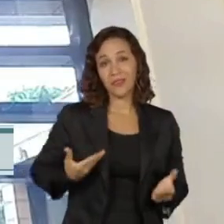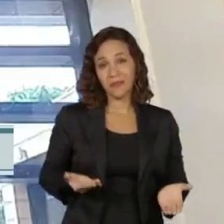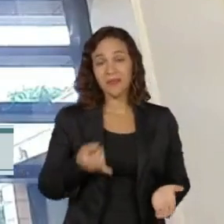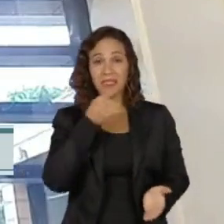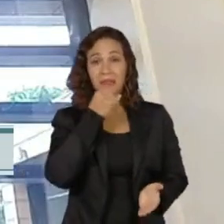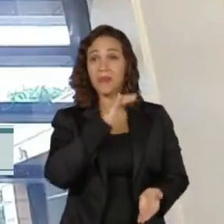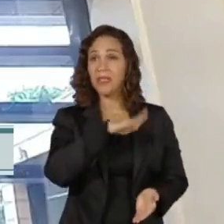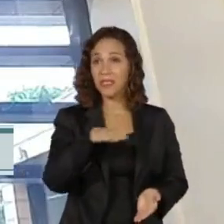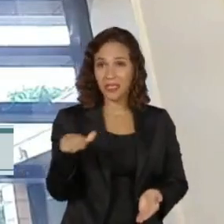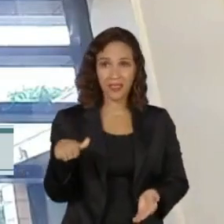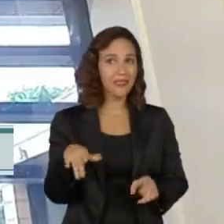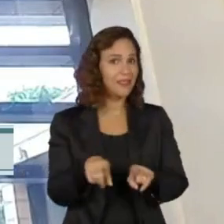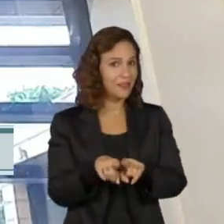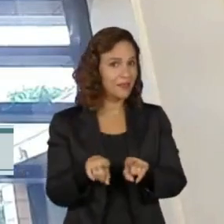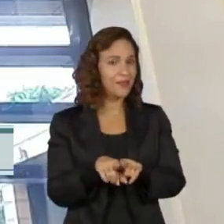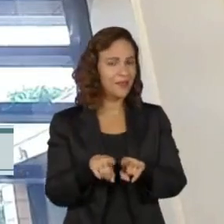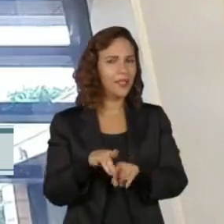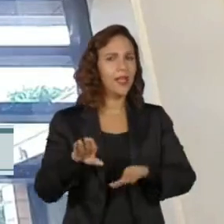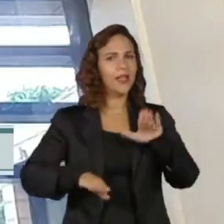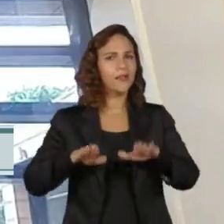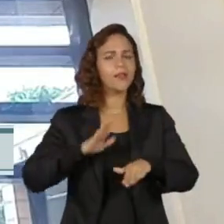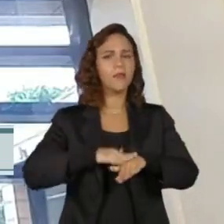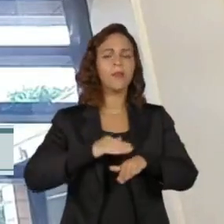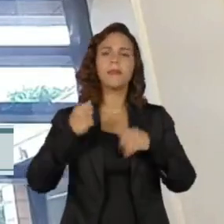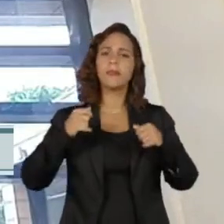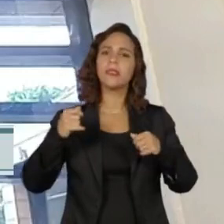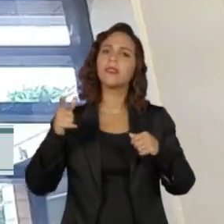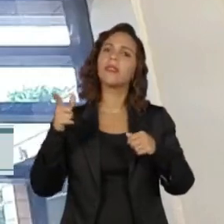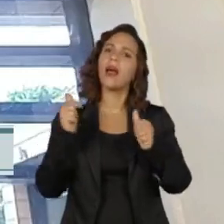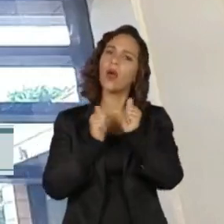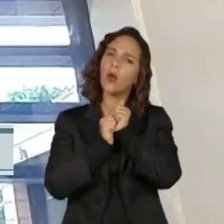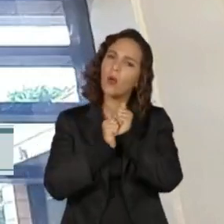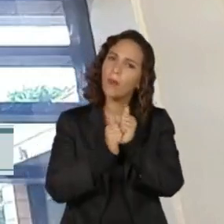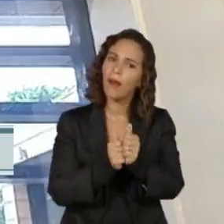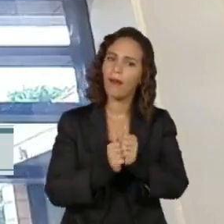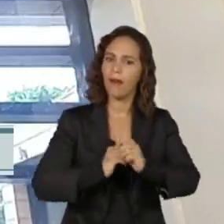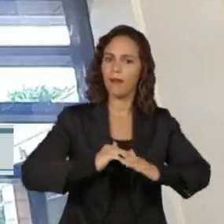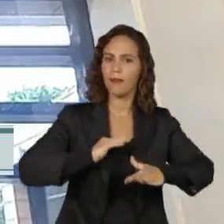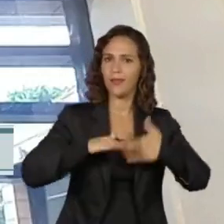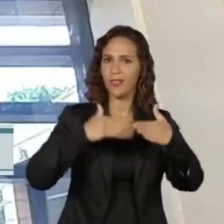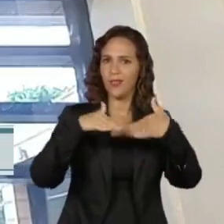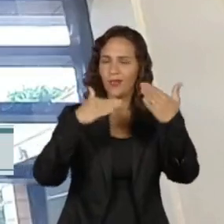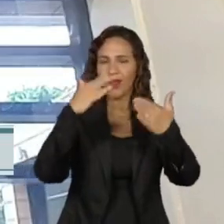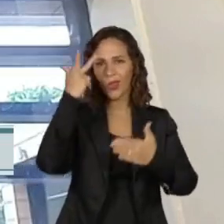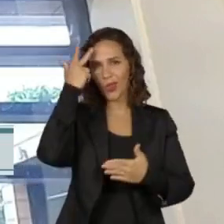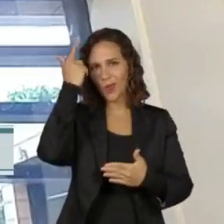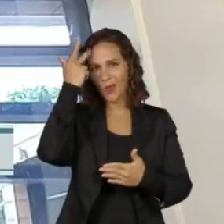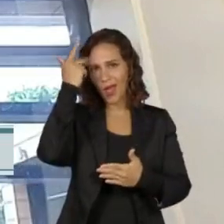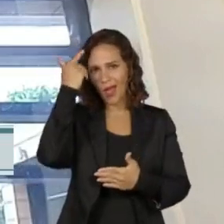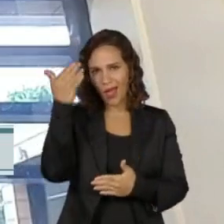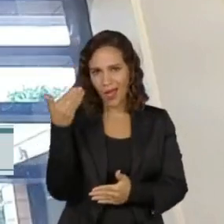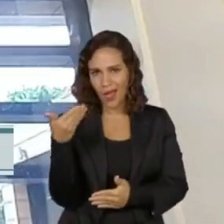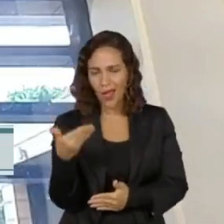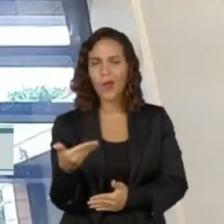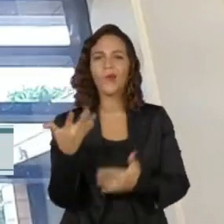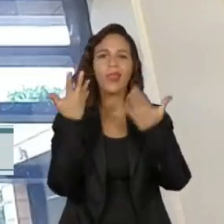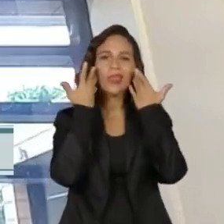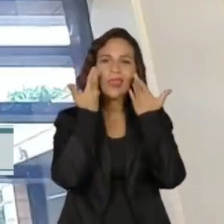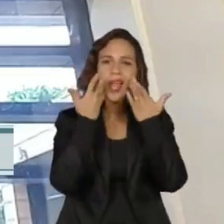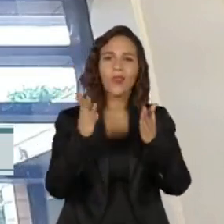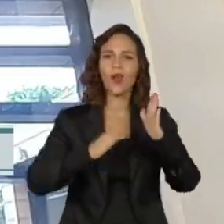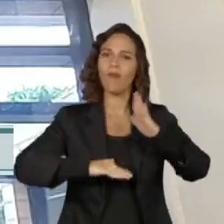de crianças, que em algum momento precisem de acompanhamento no desenvolvimento normal, no desenvolvimento natural das